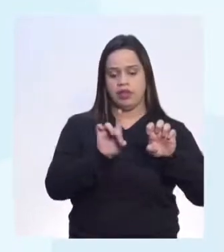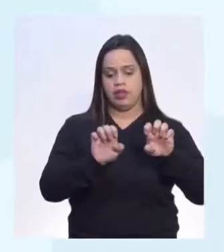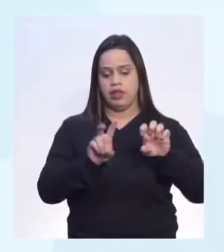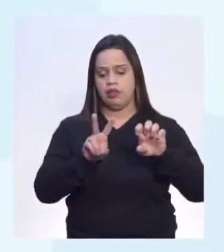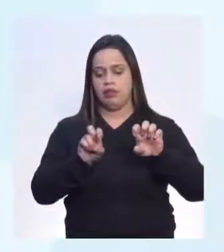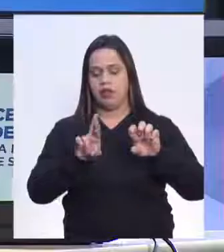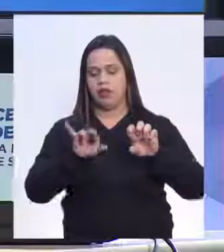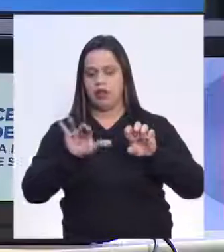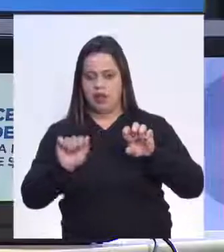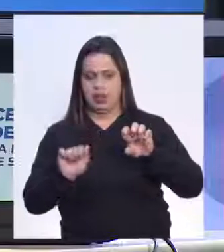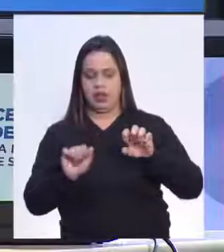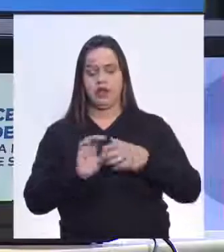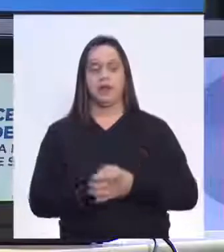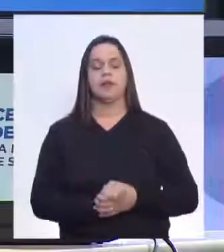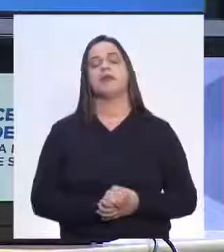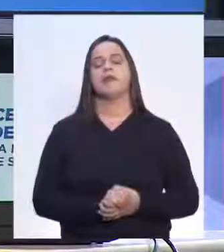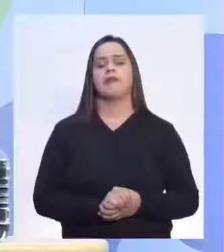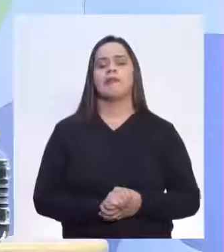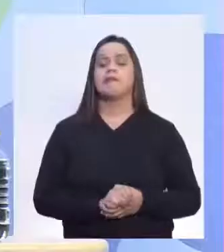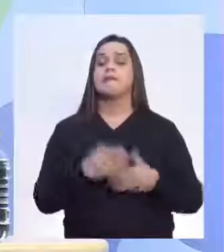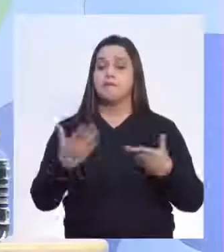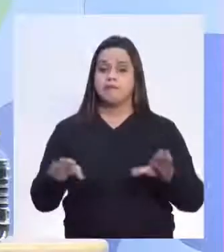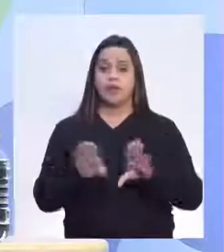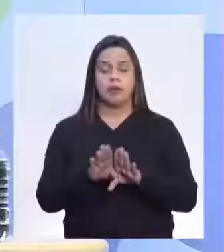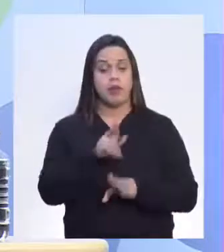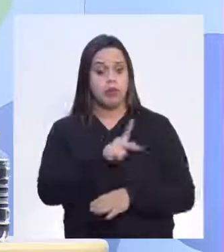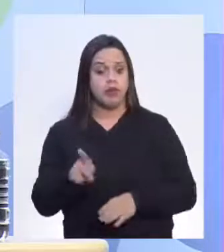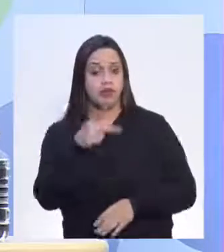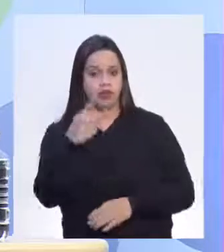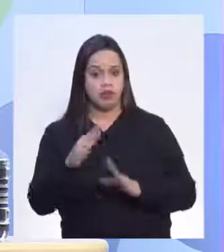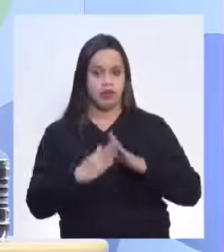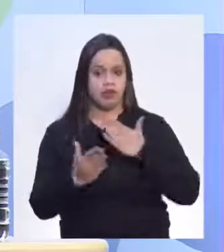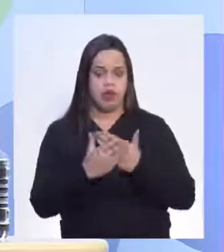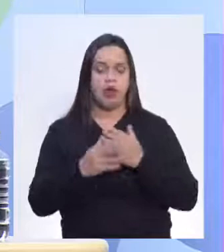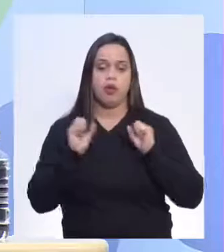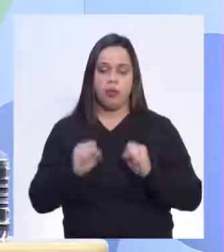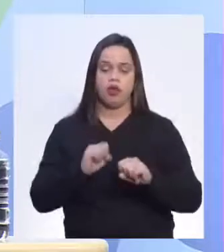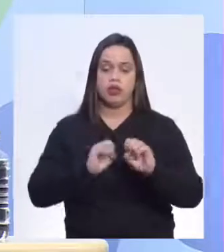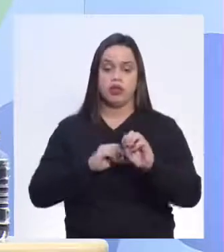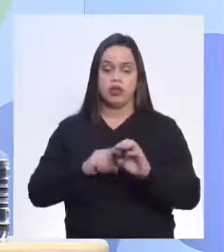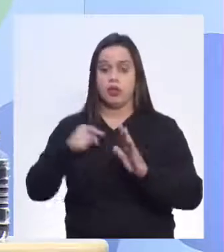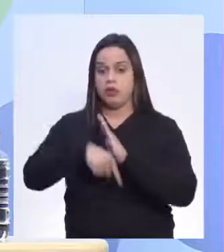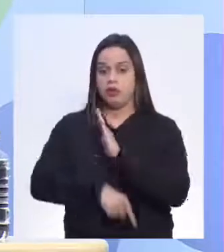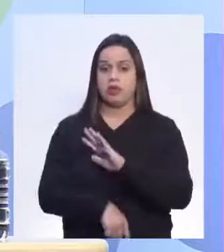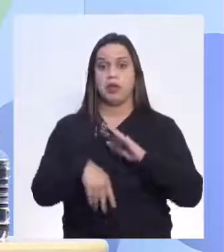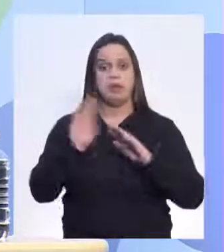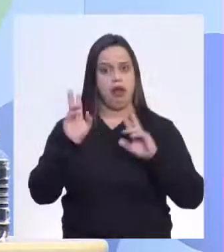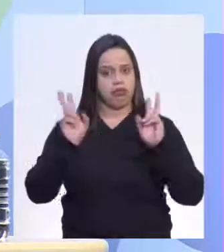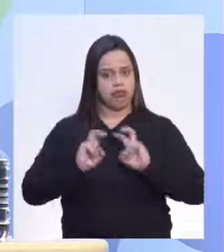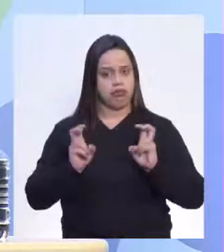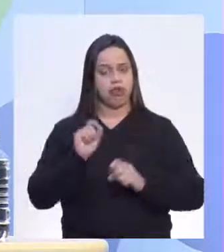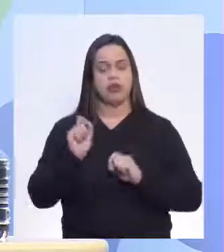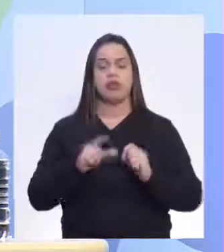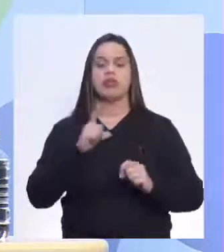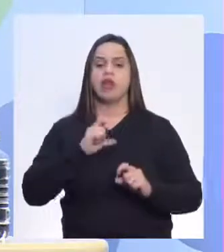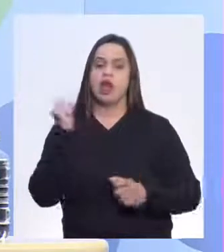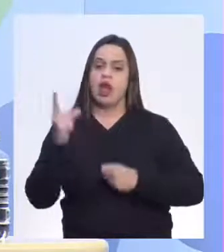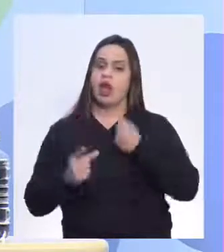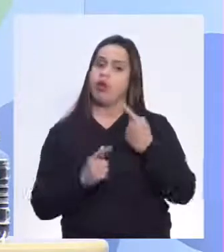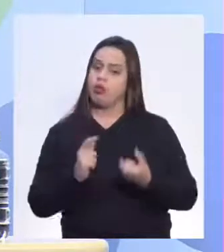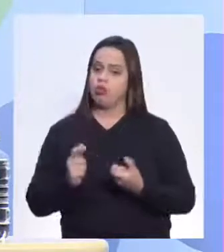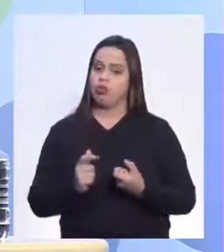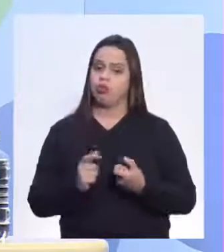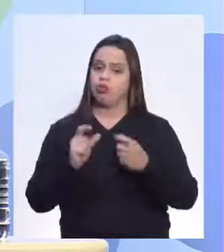mudando, Muitas vezes a gente vai mudando. O professor pode passar para vocês, assim, com mais tempo, aprofundando mais isso, mas existem uns esqueminhas de como